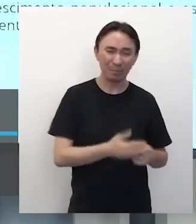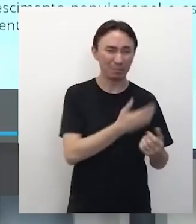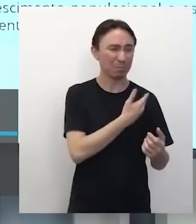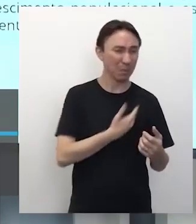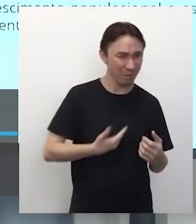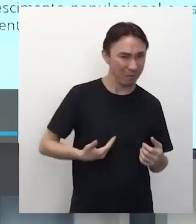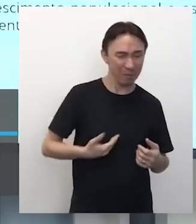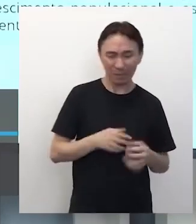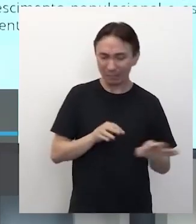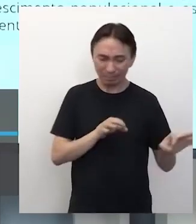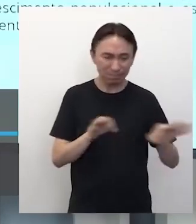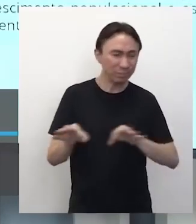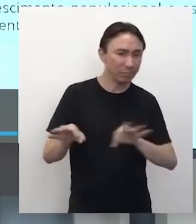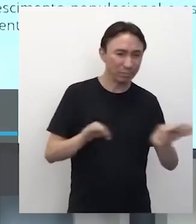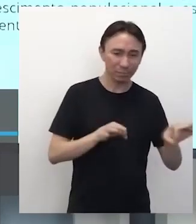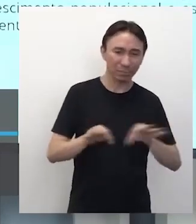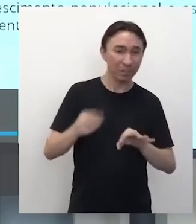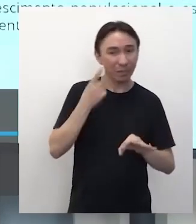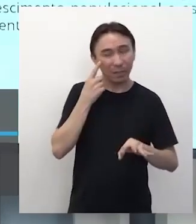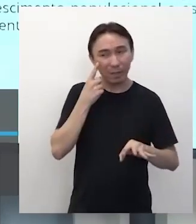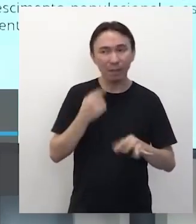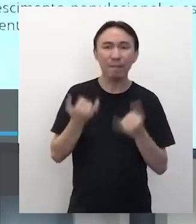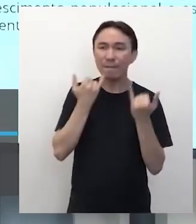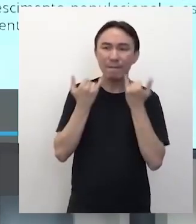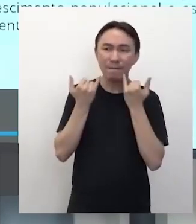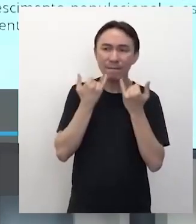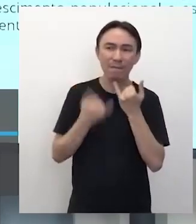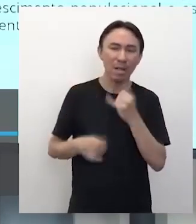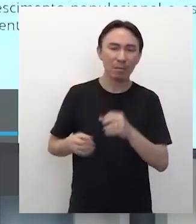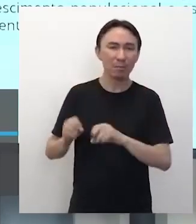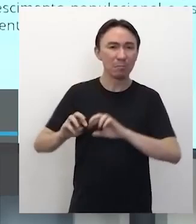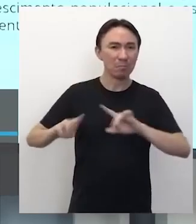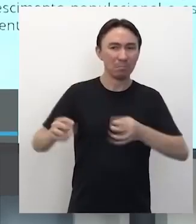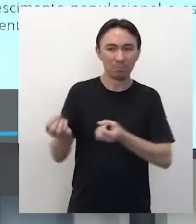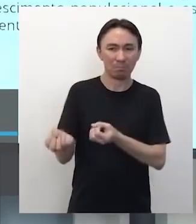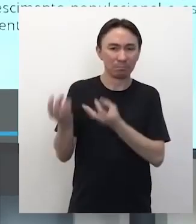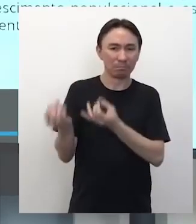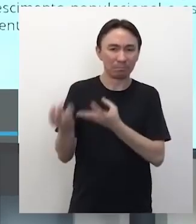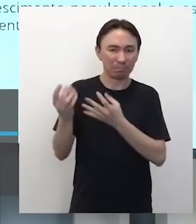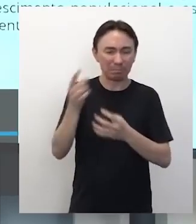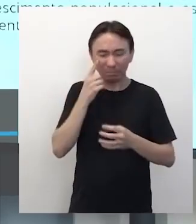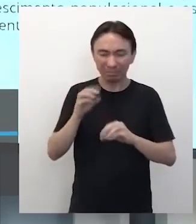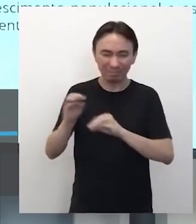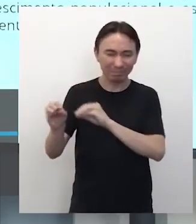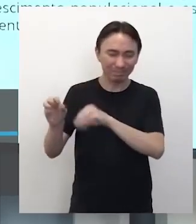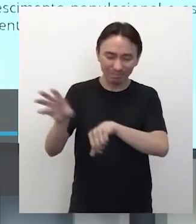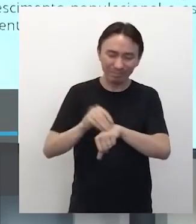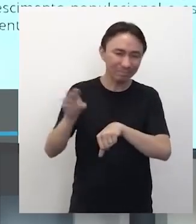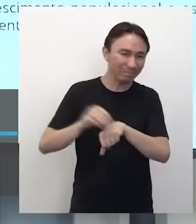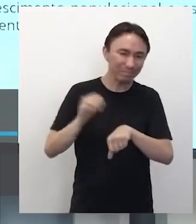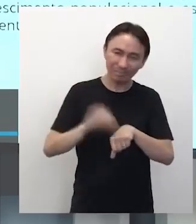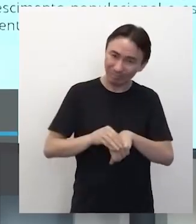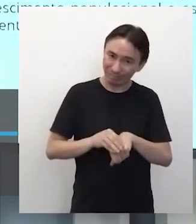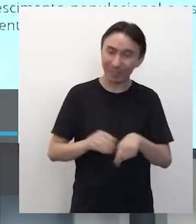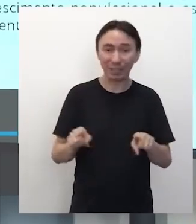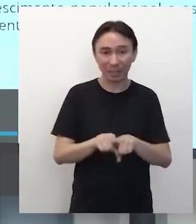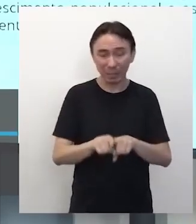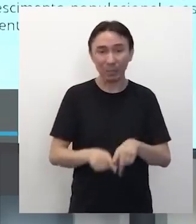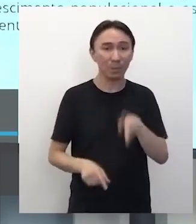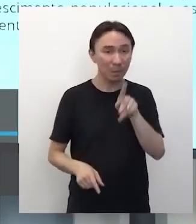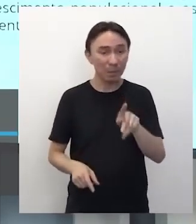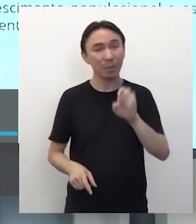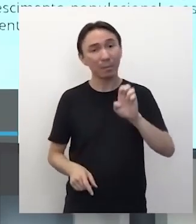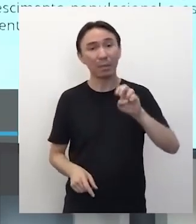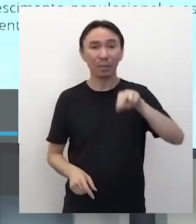são alocados aí pela pesquisa que o IBGE faz, tanto no censo como também no PNAD, né, que é aquela